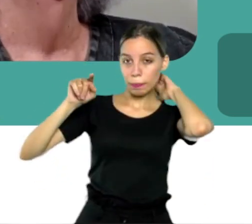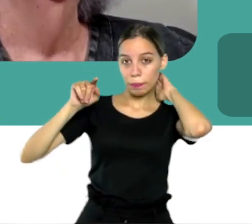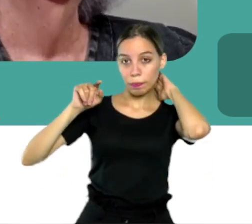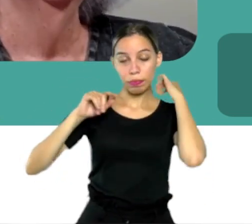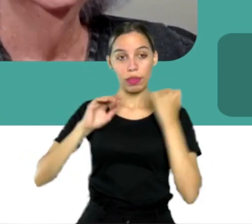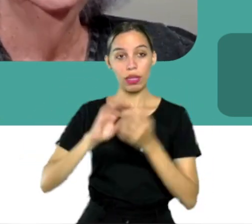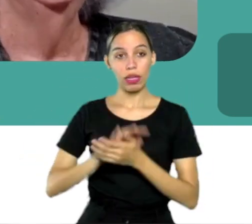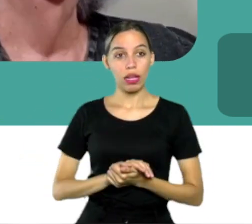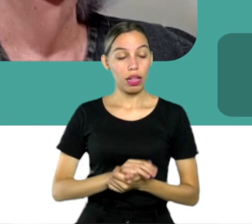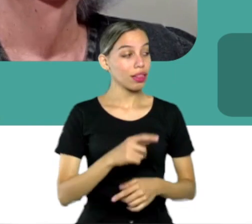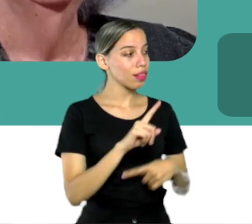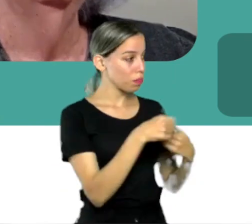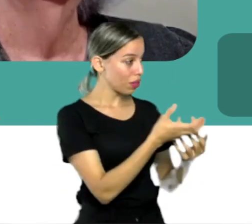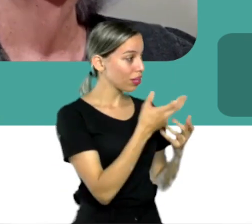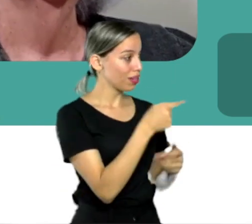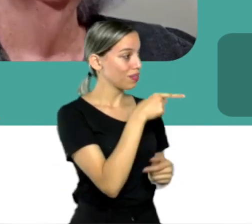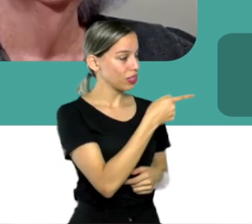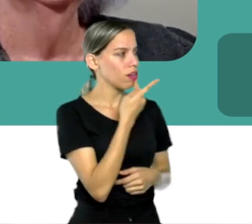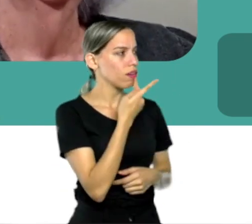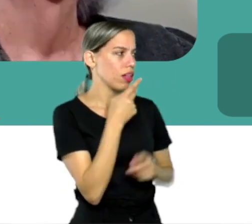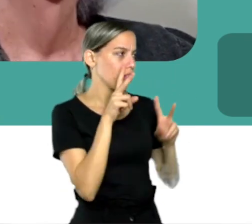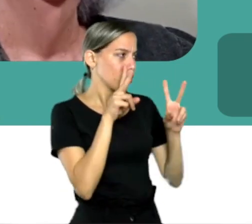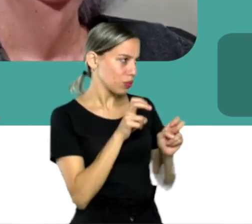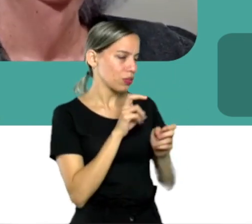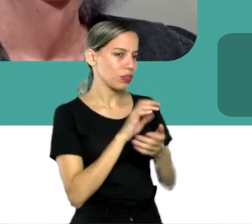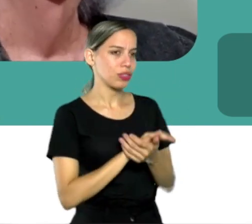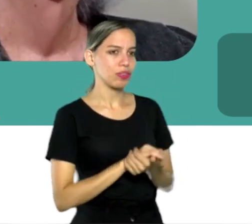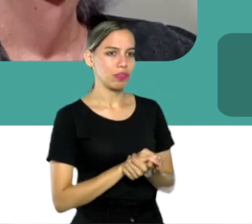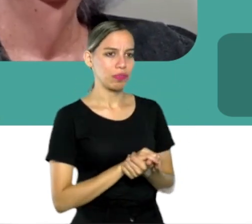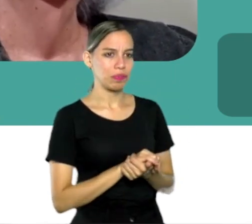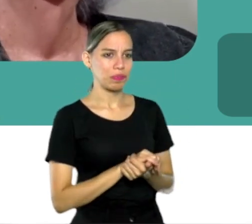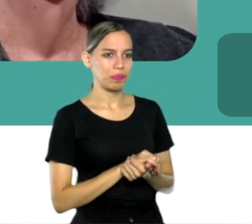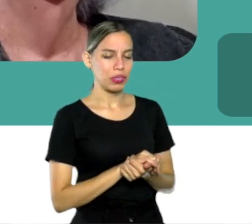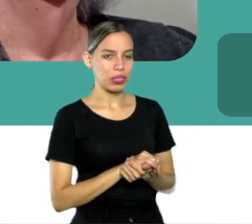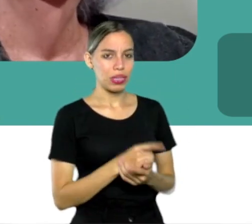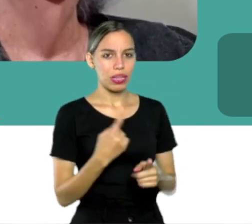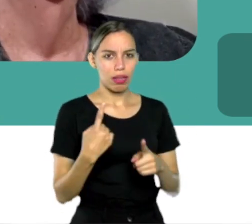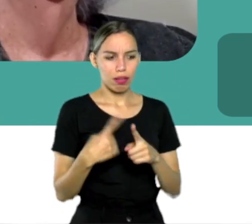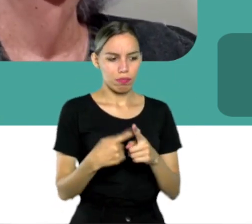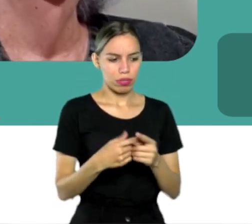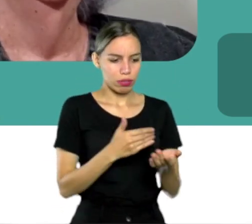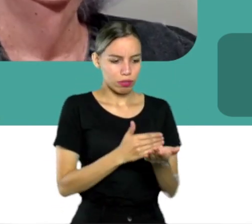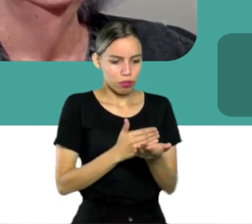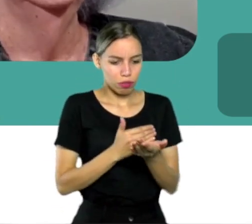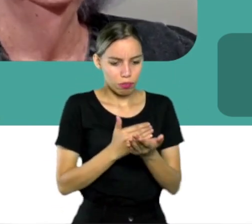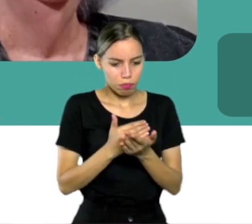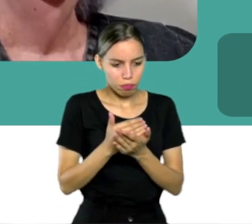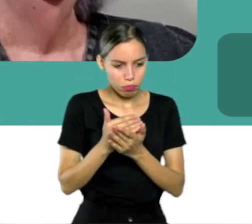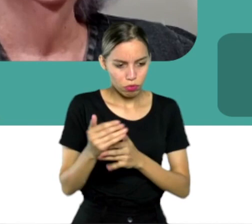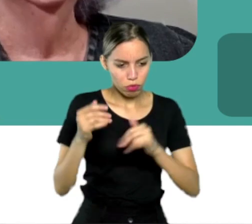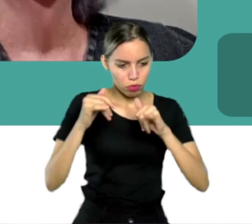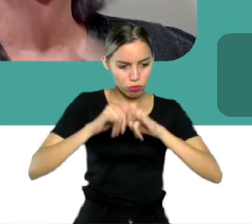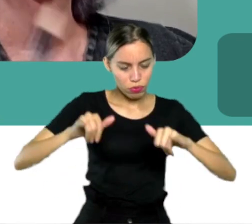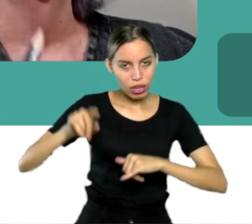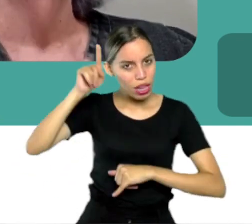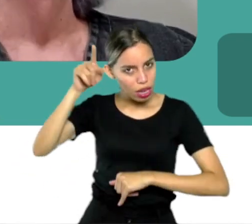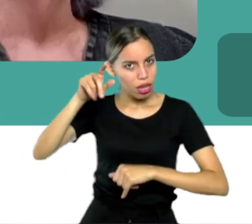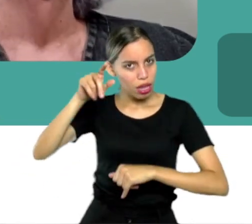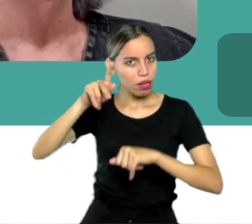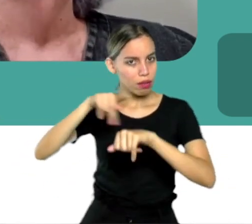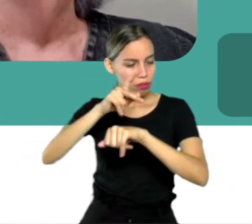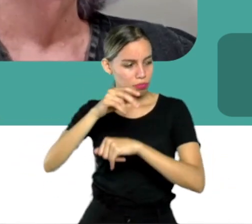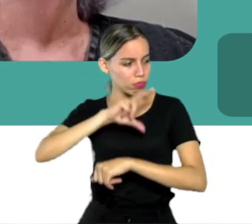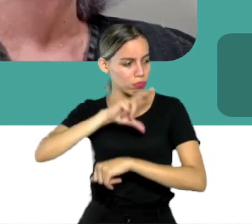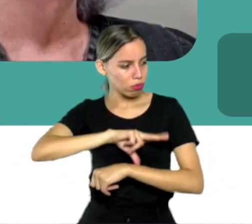comentasse depois também, porque vem essa história do seu início com Portugal e seu primeiro livro. E os meus